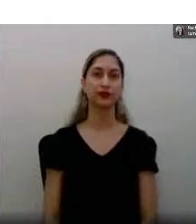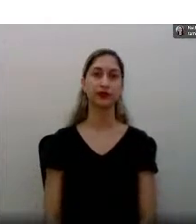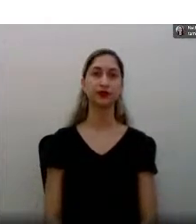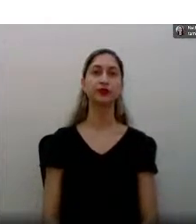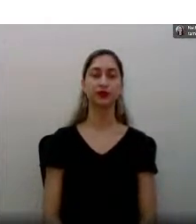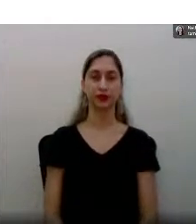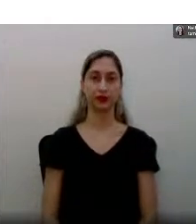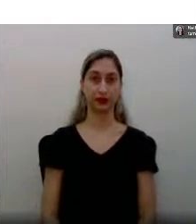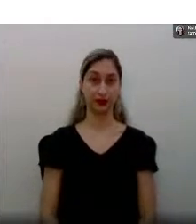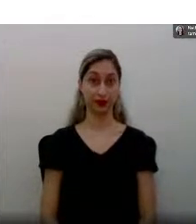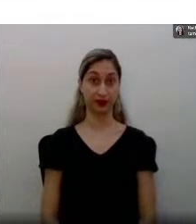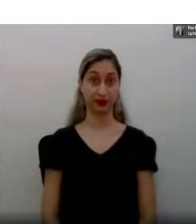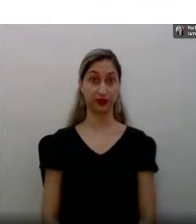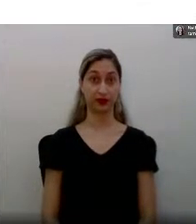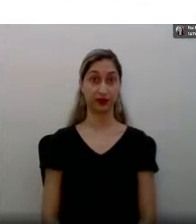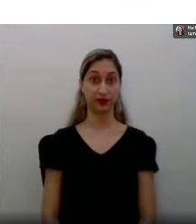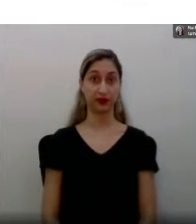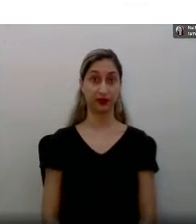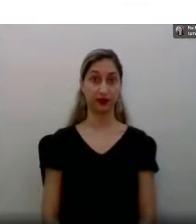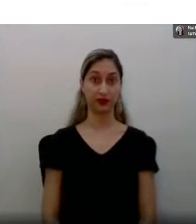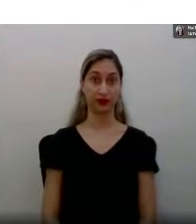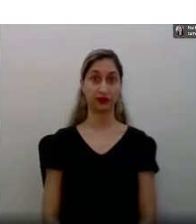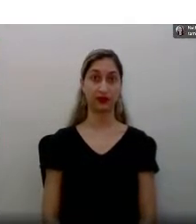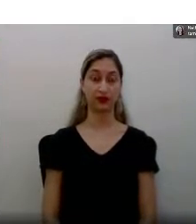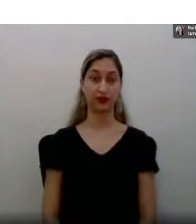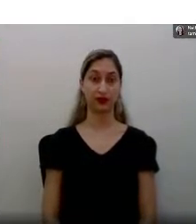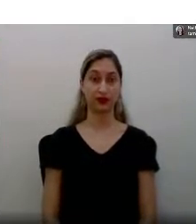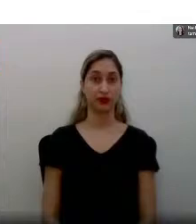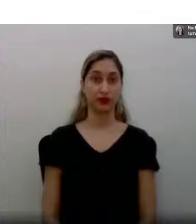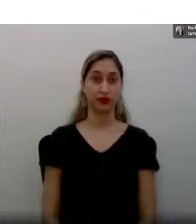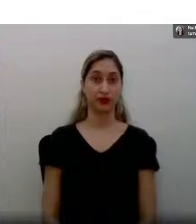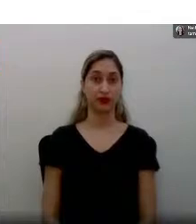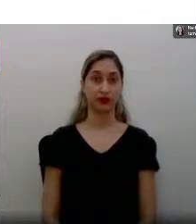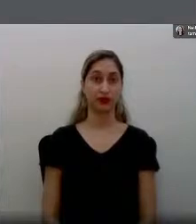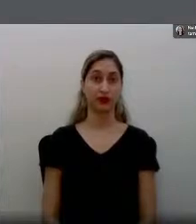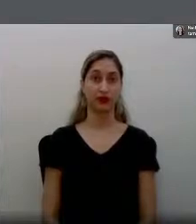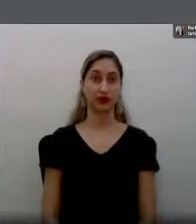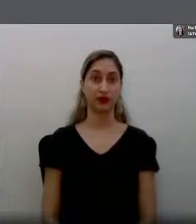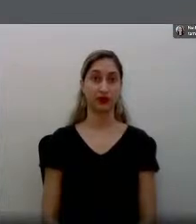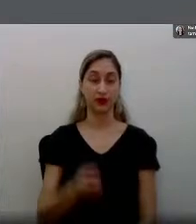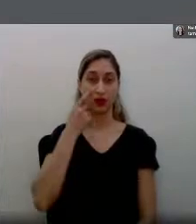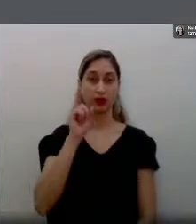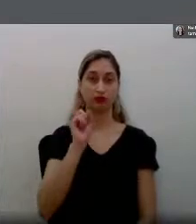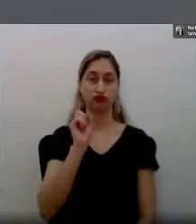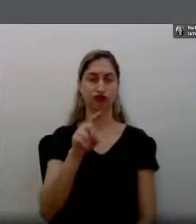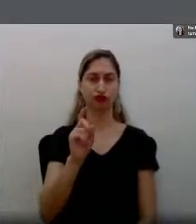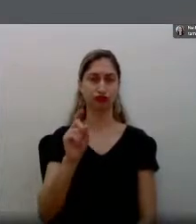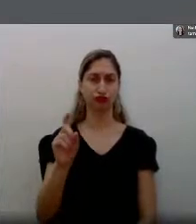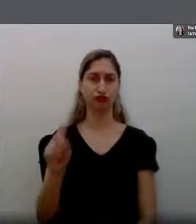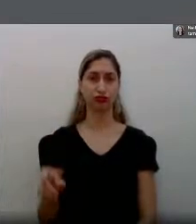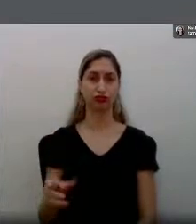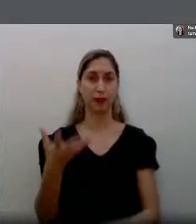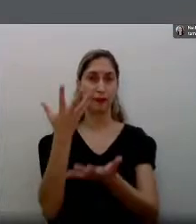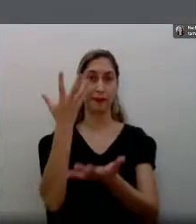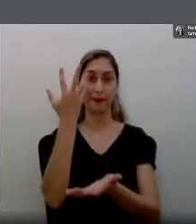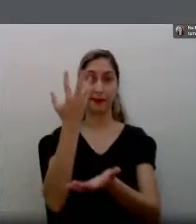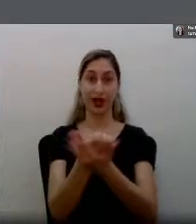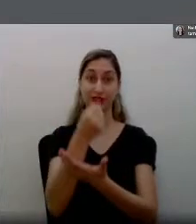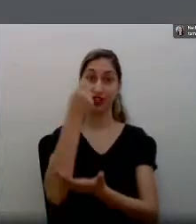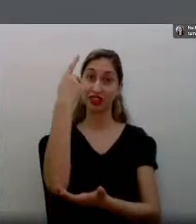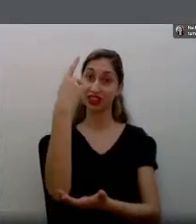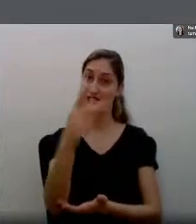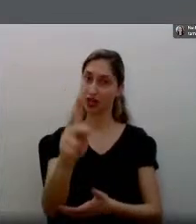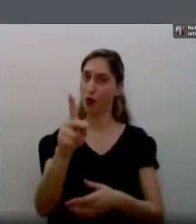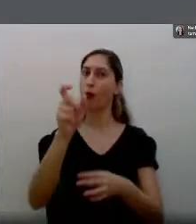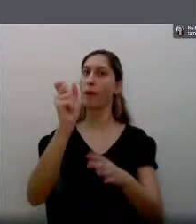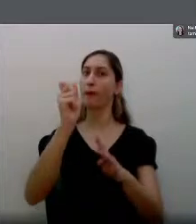nave explore Você vai em calendário astronômico né Aí você vem aqui ó clica aqui você vai poder baixar o seu né Aí tá vendo aqui